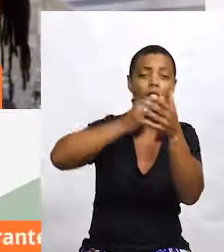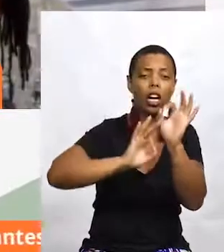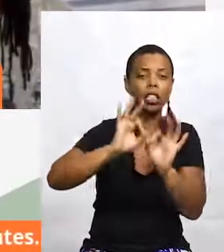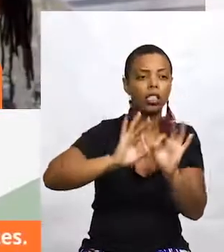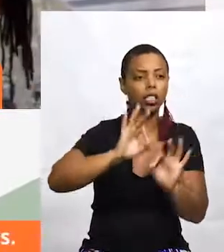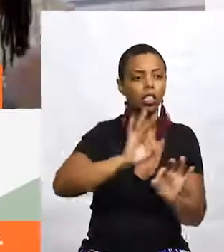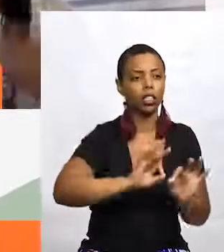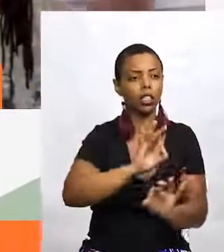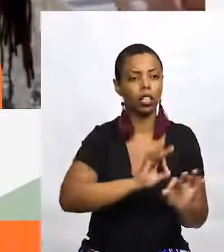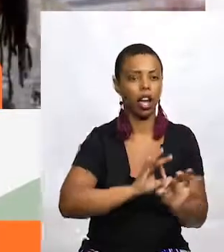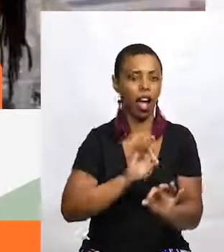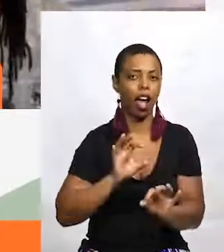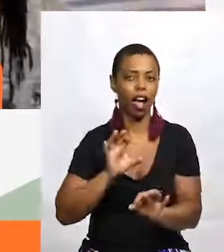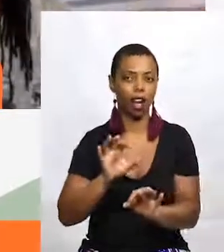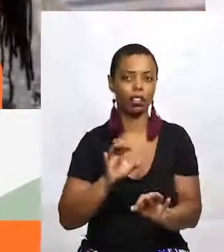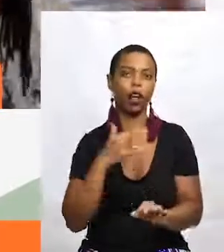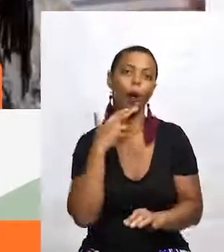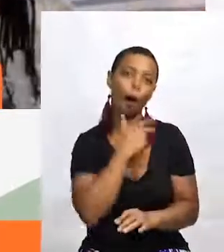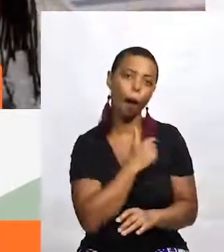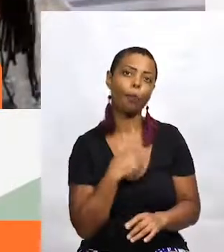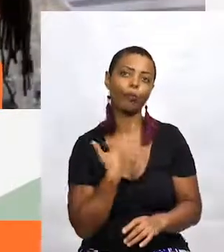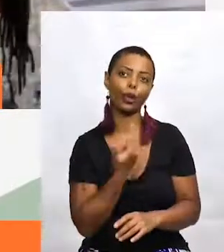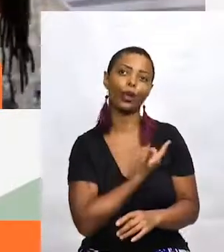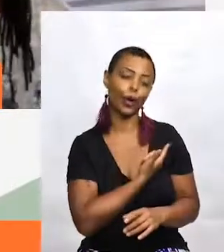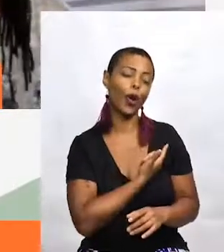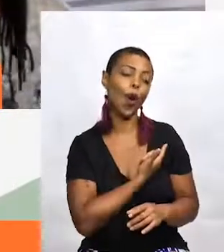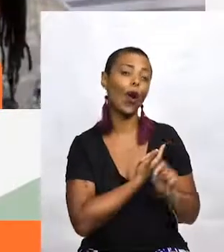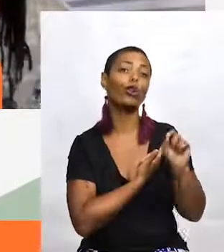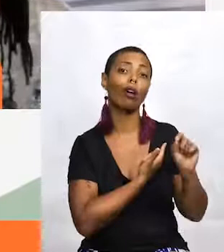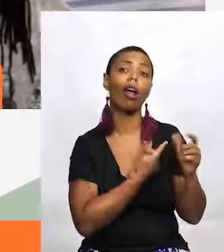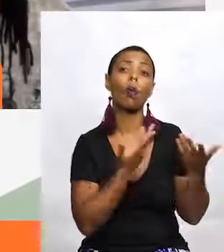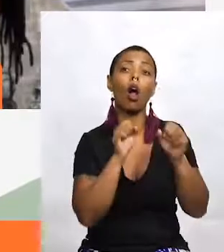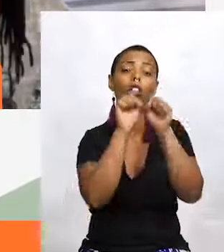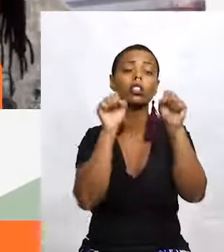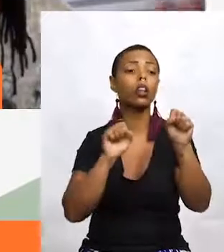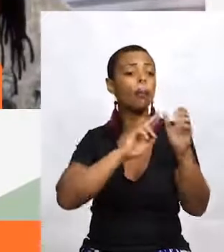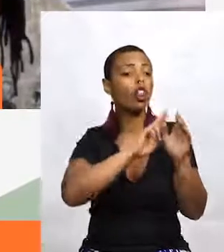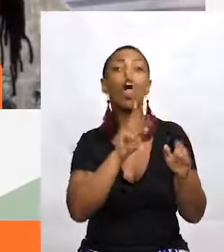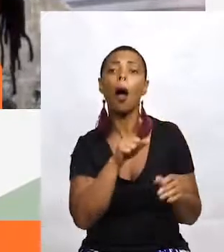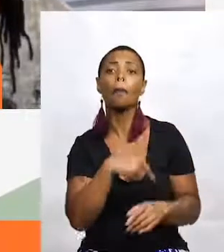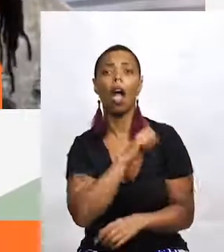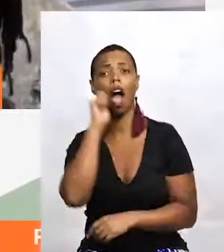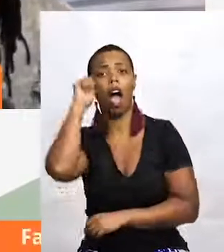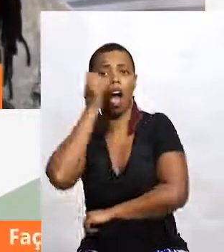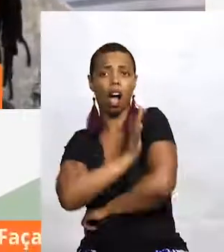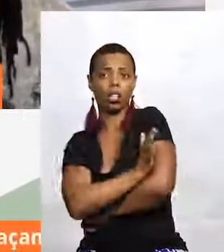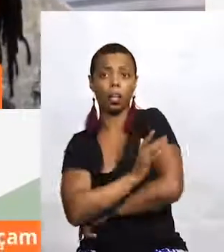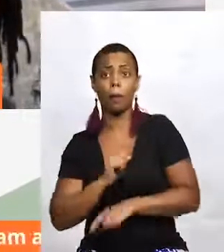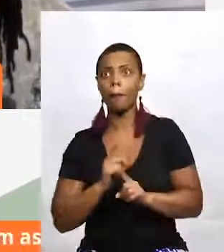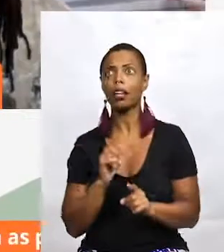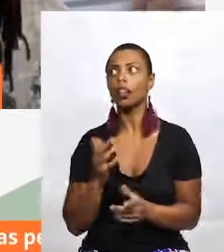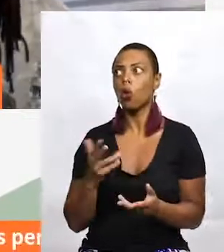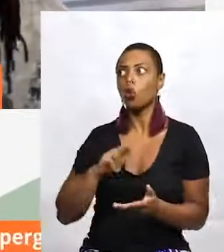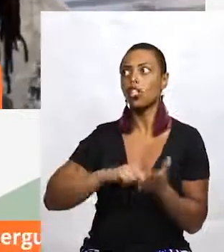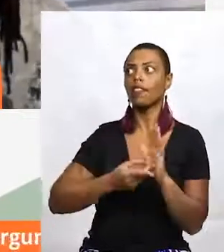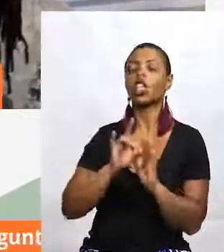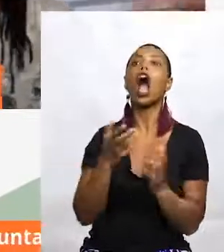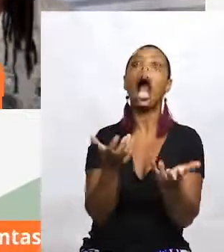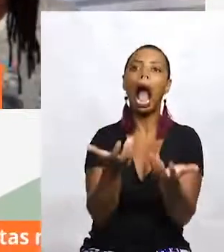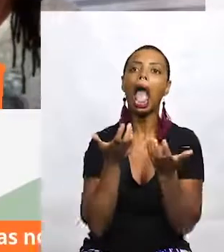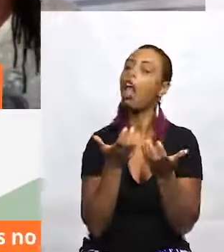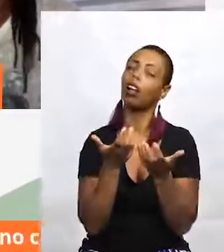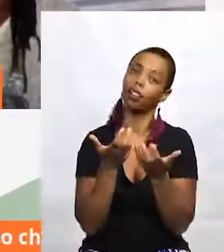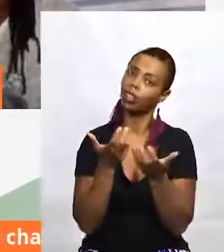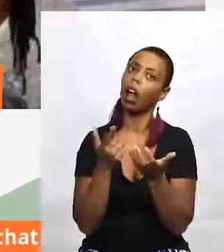no nosso caso aqui, o que vai modulando e ajustando é um tal de racismo. Mas é isso, então não é só querer, né? É ter